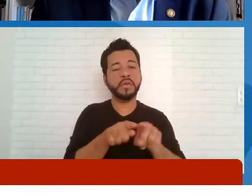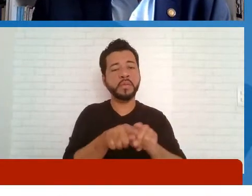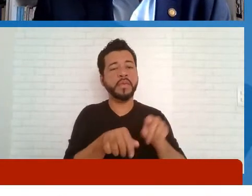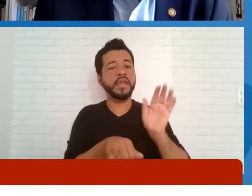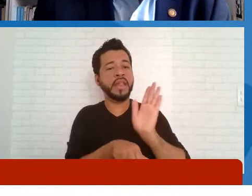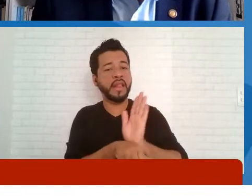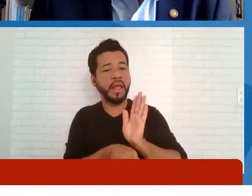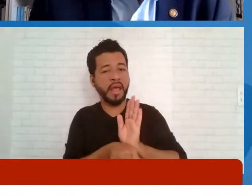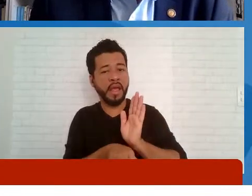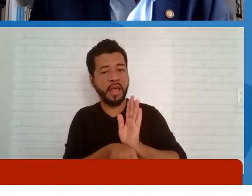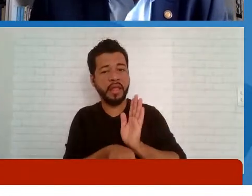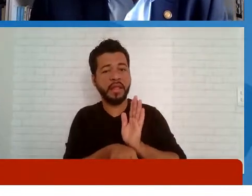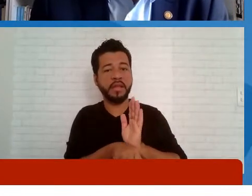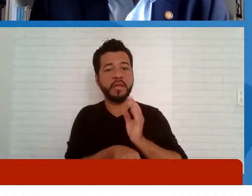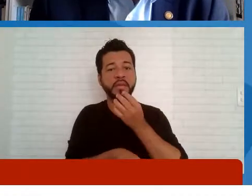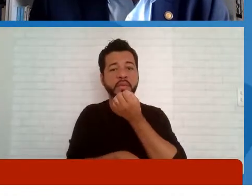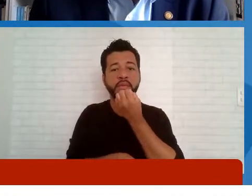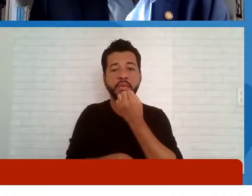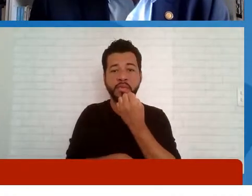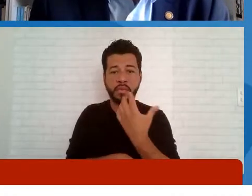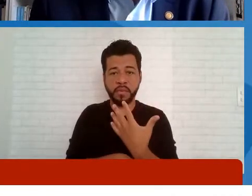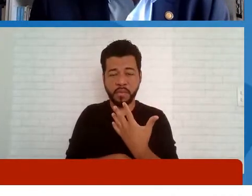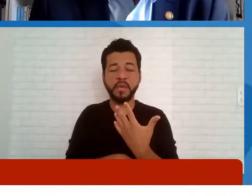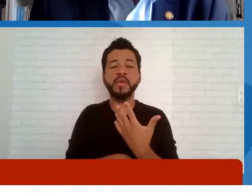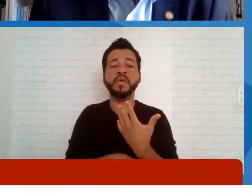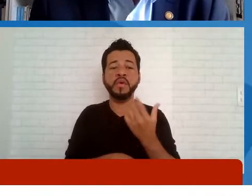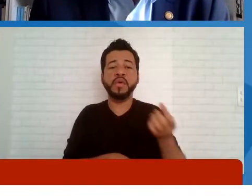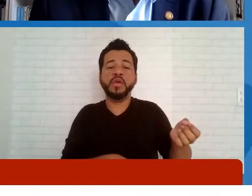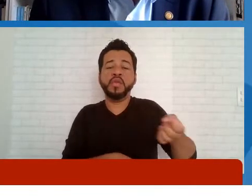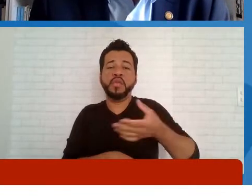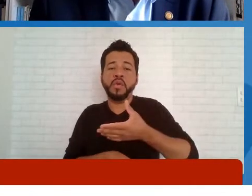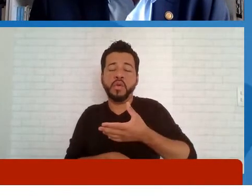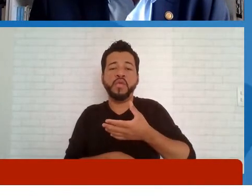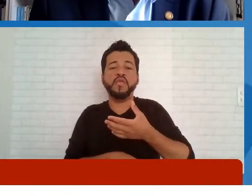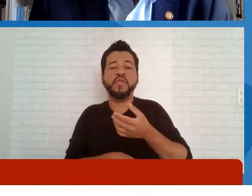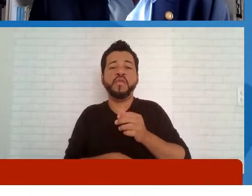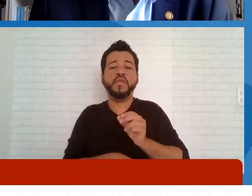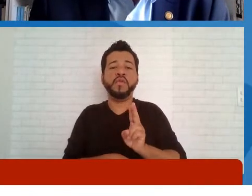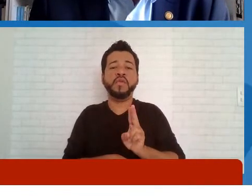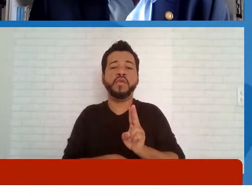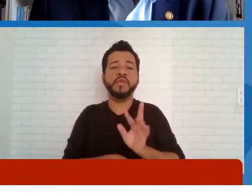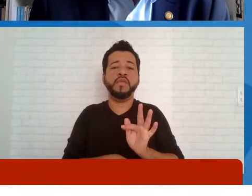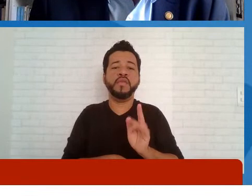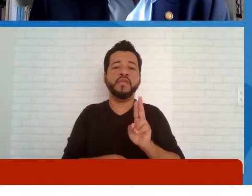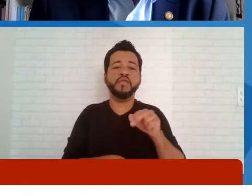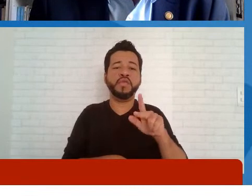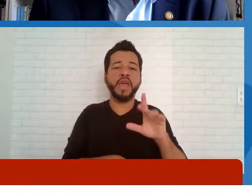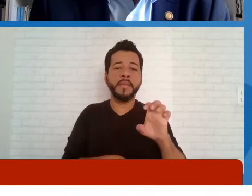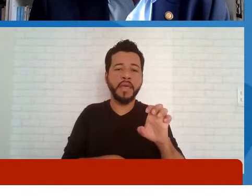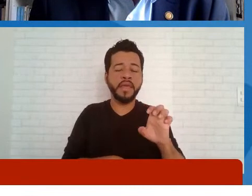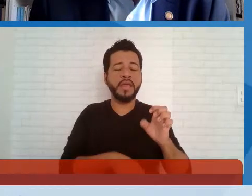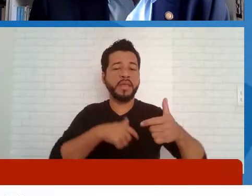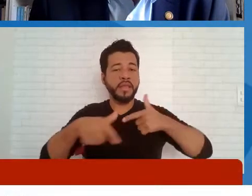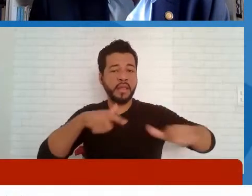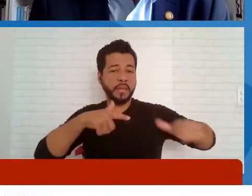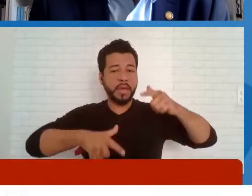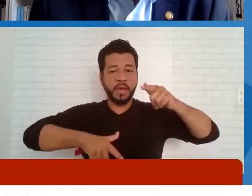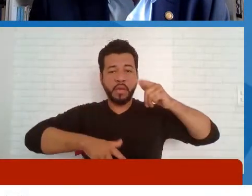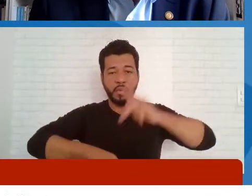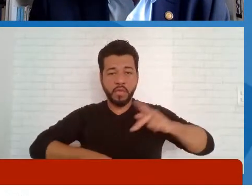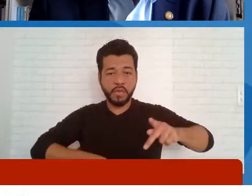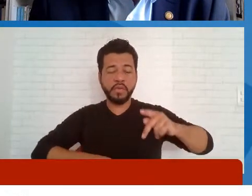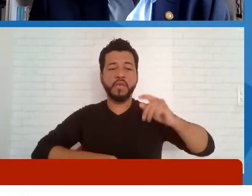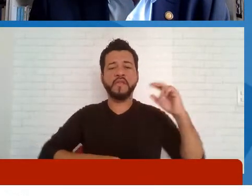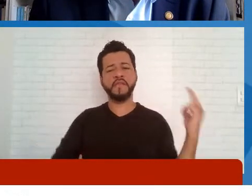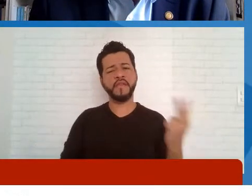da Amped, Novo Fundeb, Trabalho Docente e Valorização dos Profissionais de Educação.